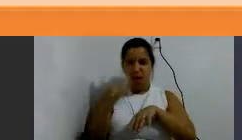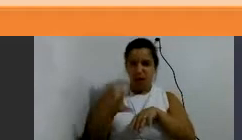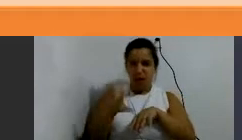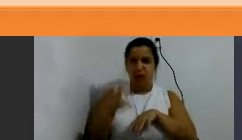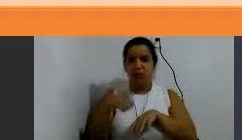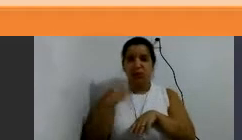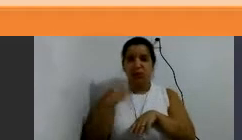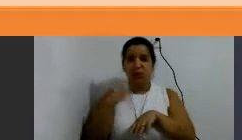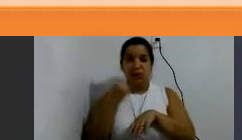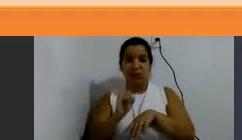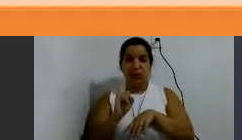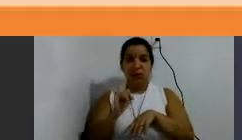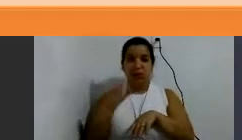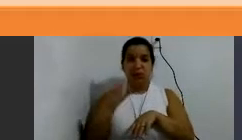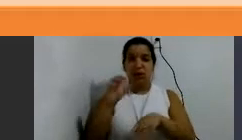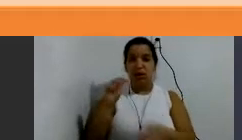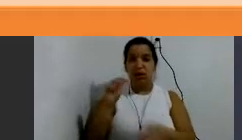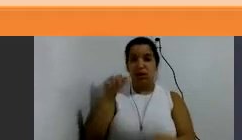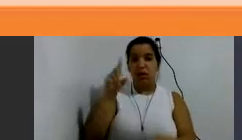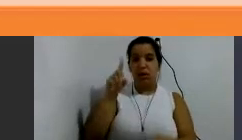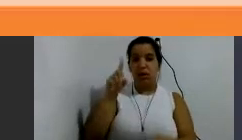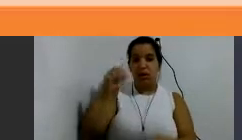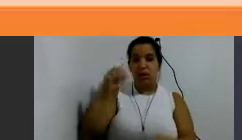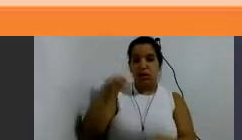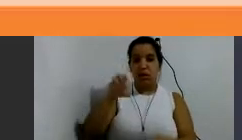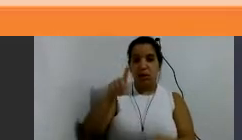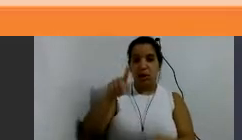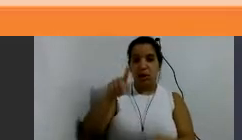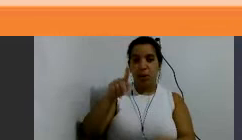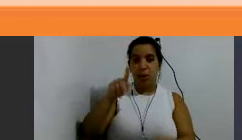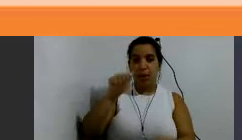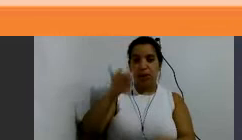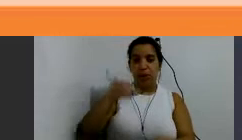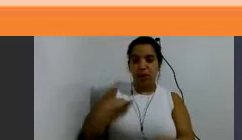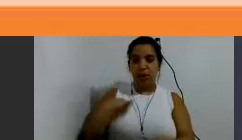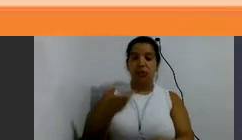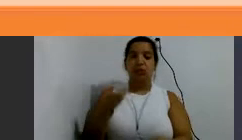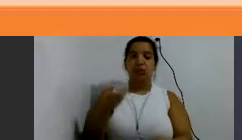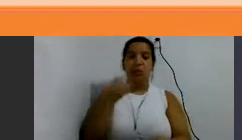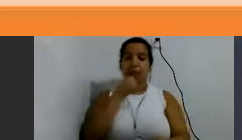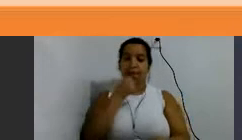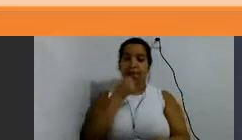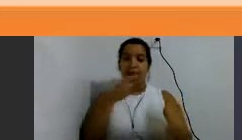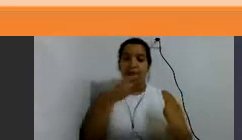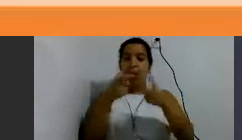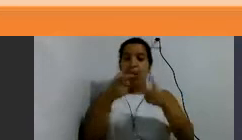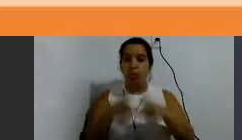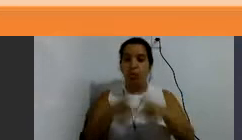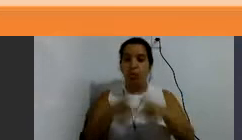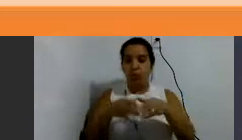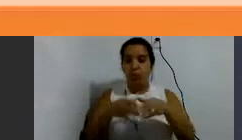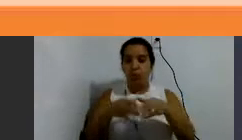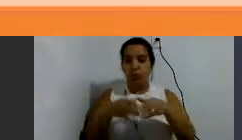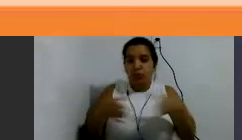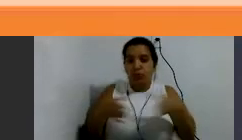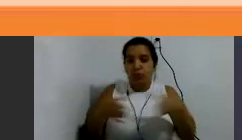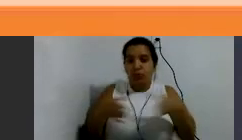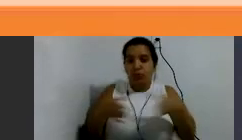ele tem uma adenopatia satélite, que é o que a gente falou, então são aqueles linfonodos aumentados próximo do